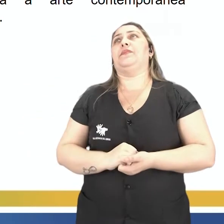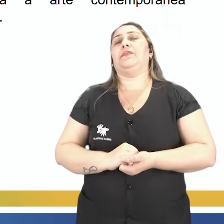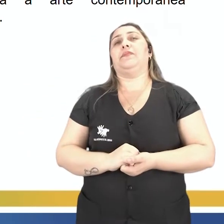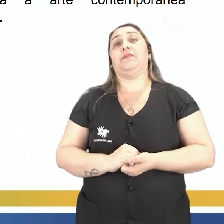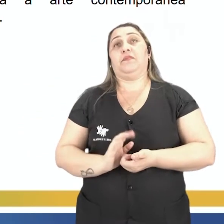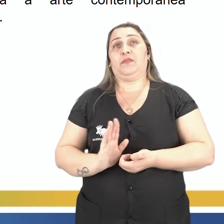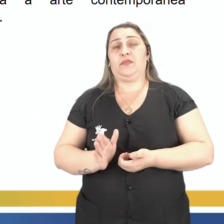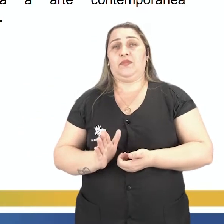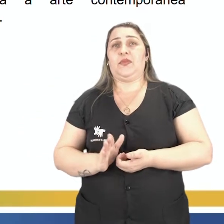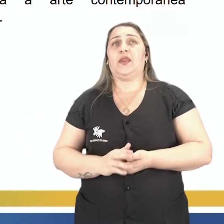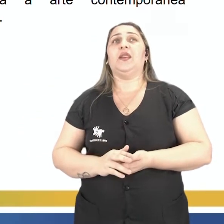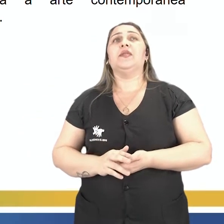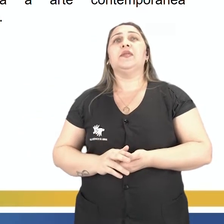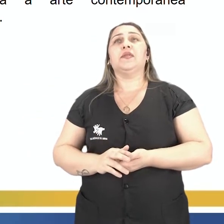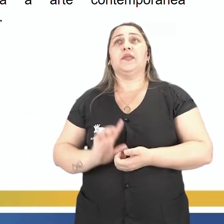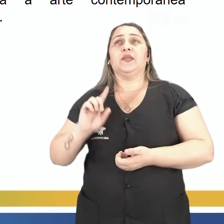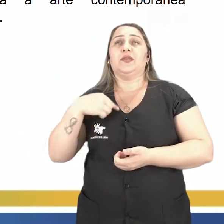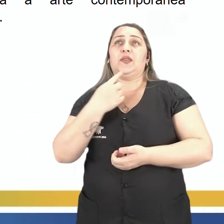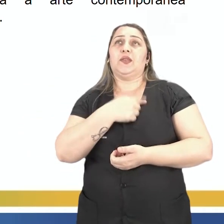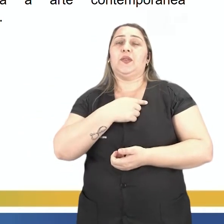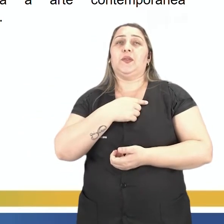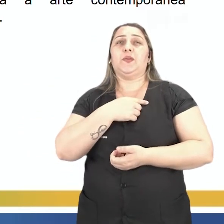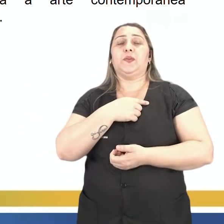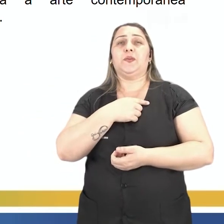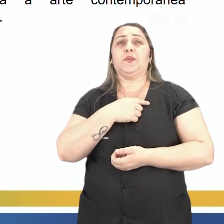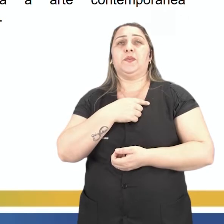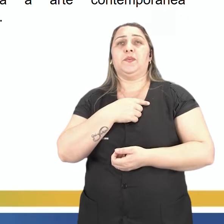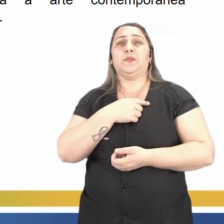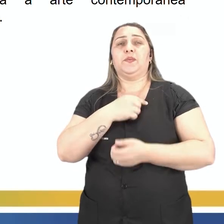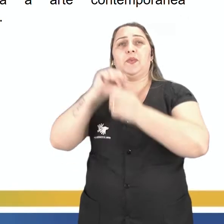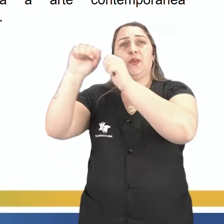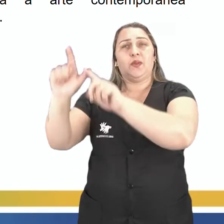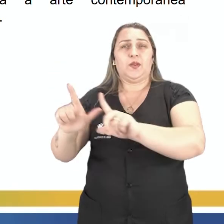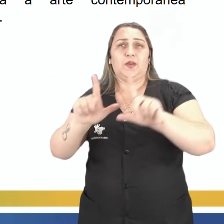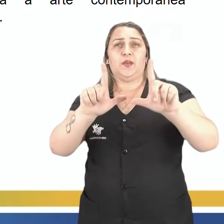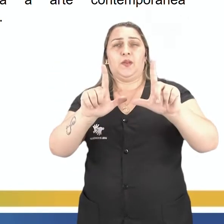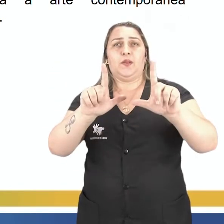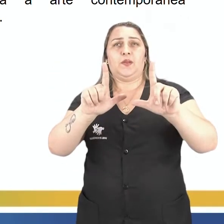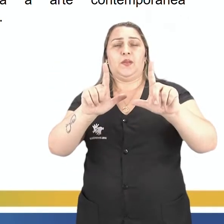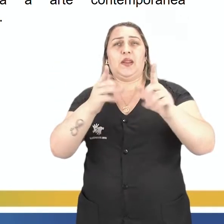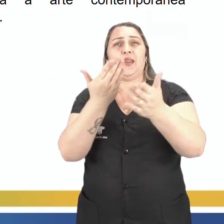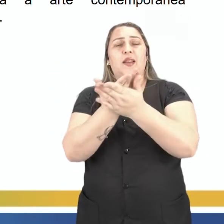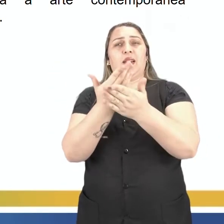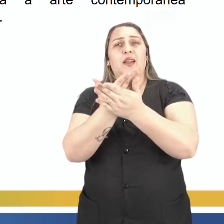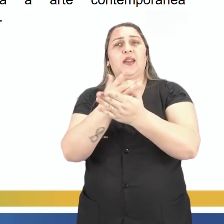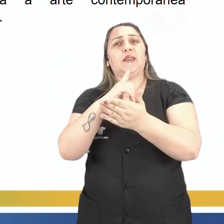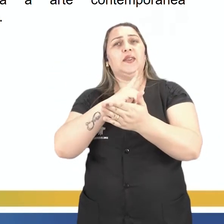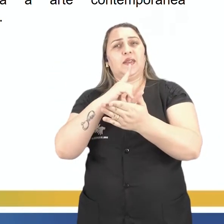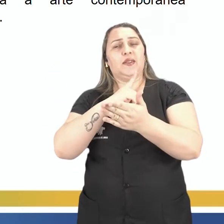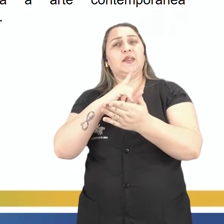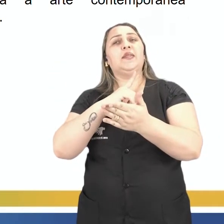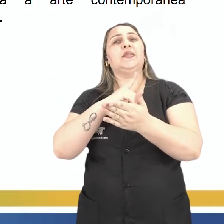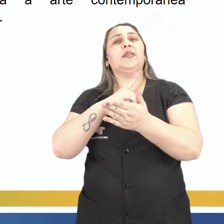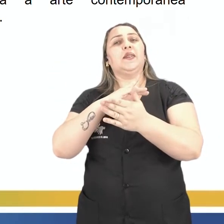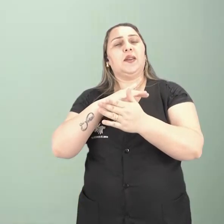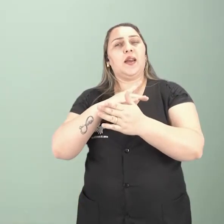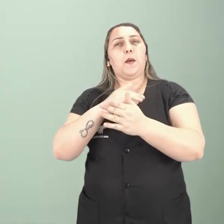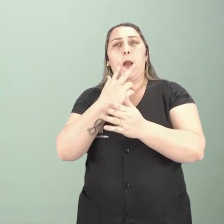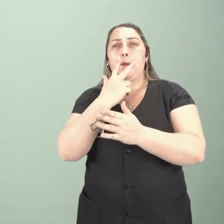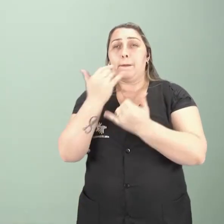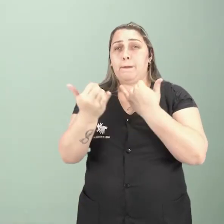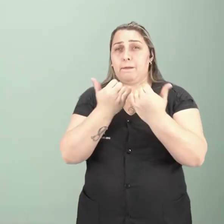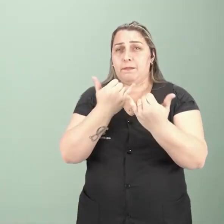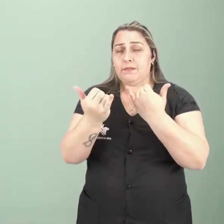1998. Tá? Tem uma questão aqui no nosso slide, nessa aula, que tem uma obra de arte muito semelhante